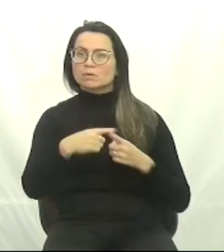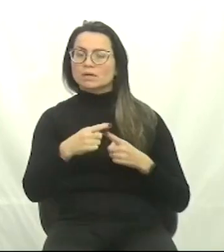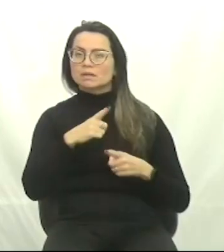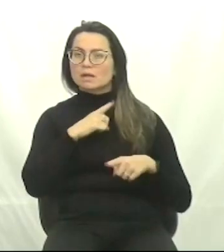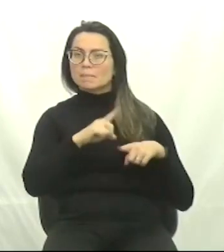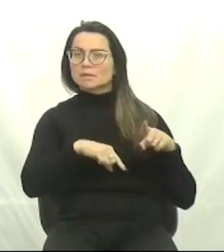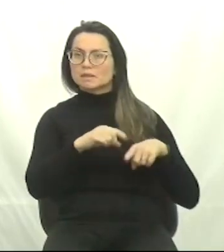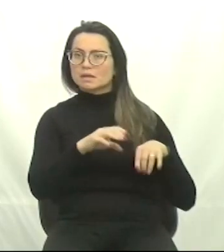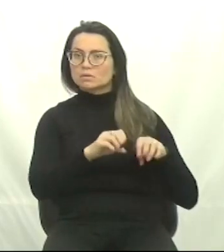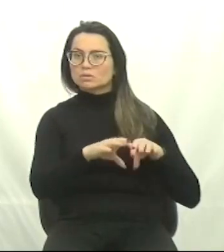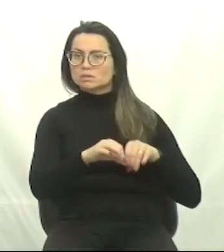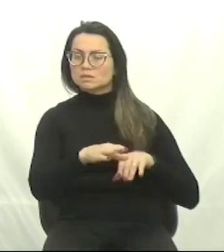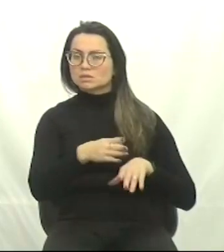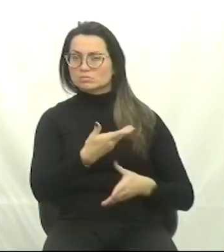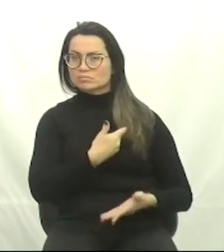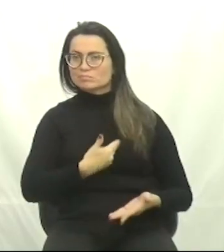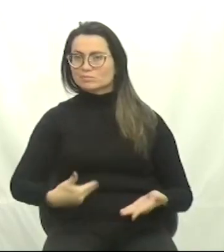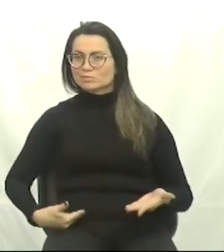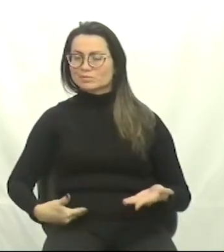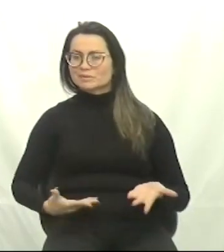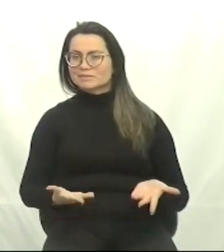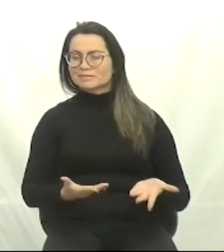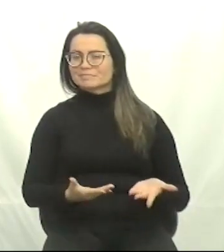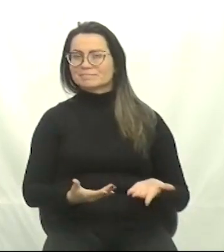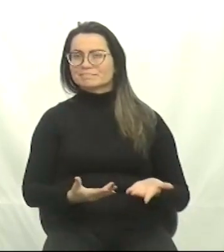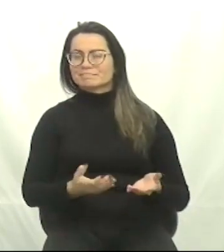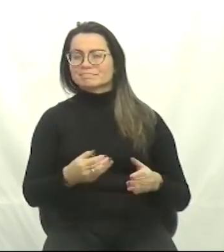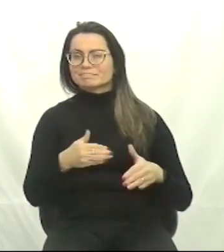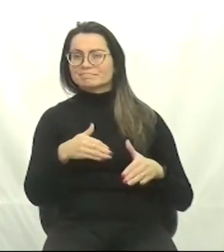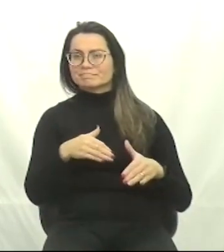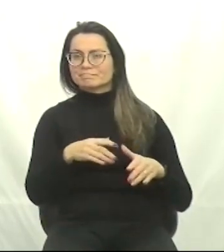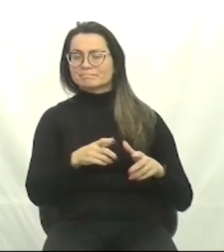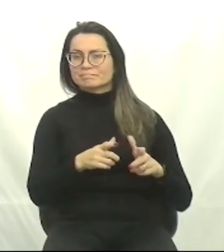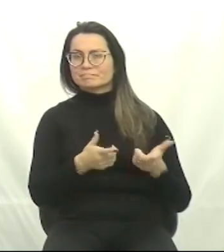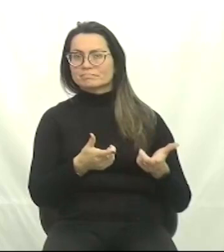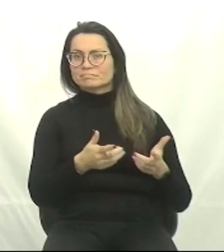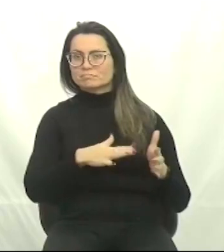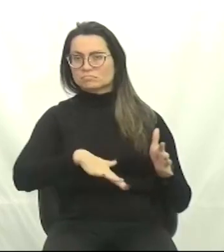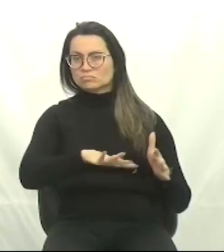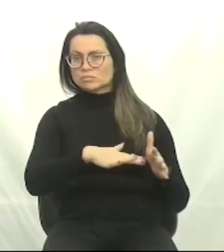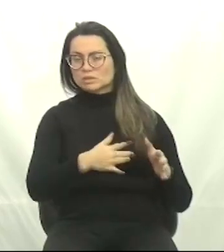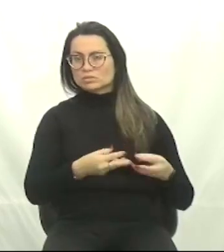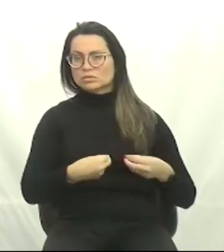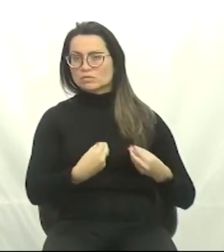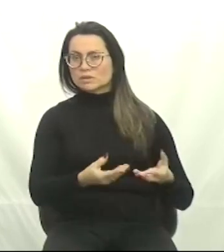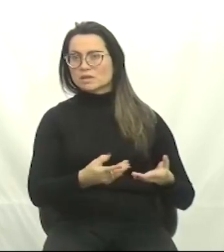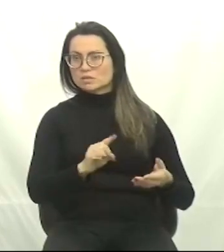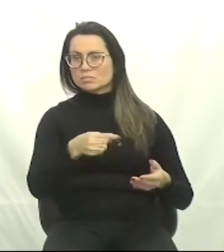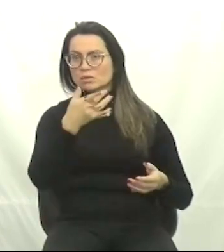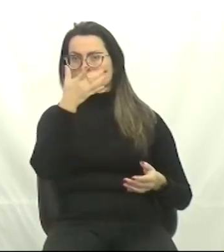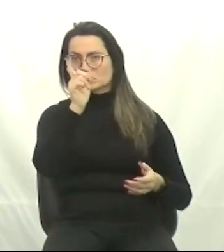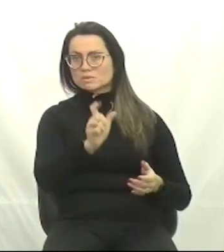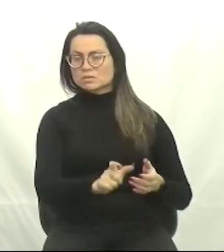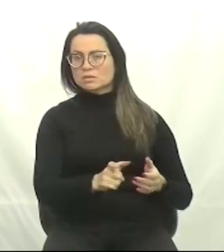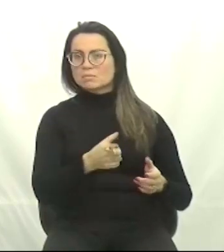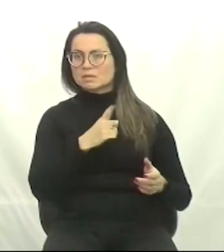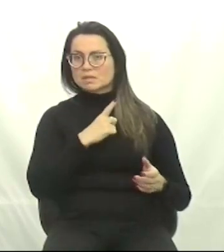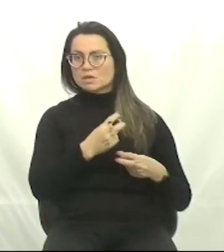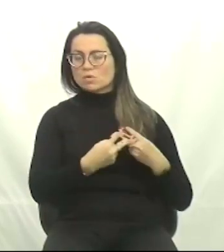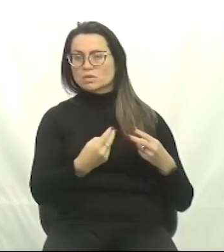pública do município de Criciúma dentro da sede de um espaço que foi cedido a terceiros. Mas ainda tem coisa da educação lá.